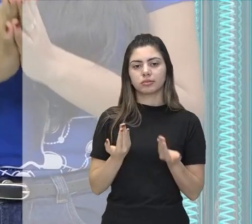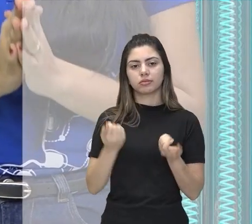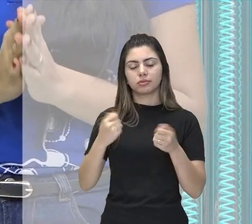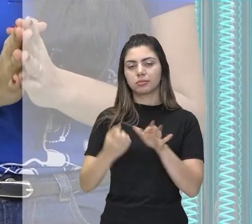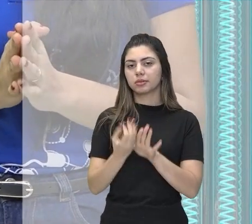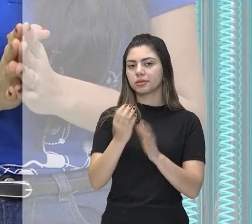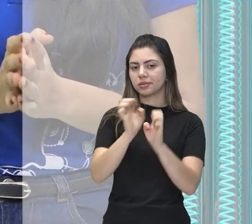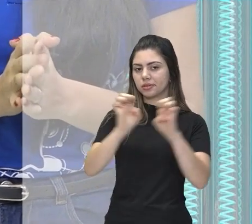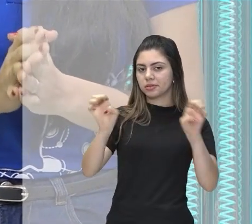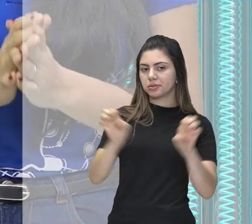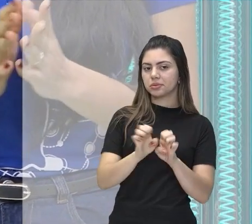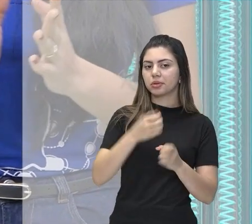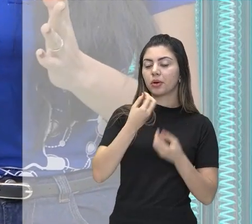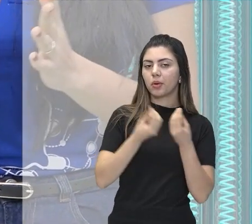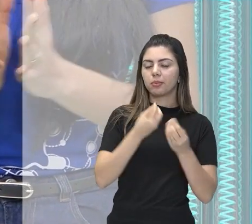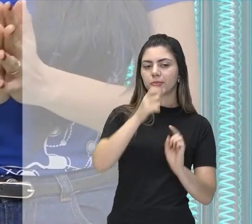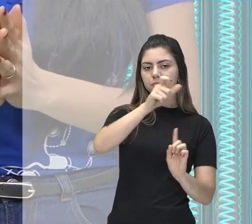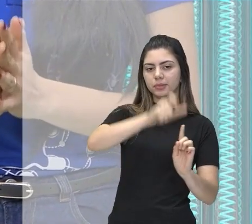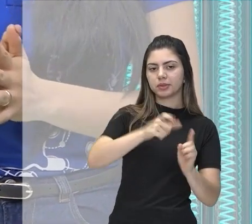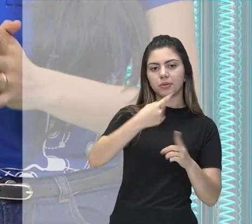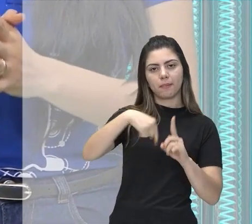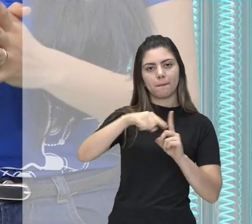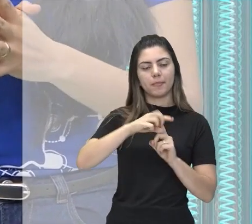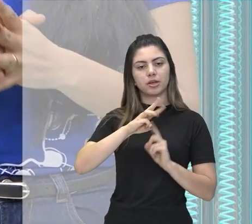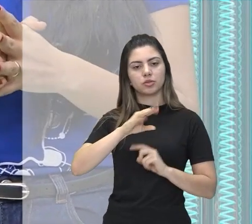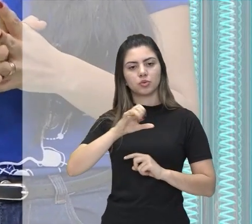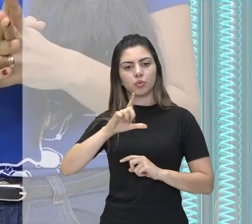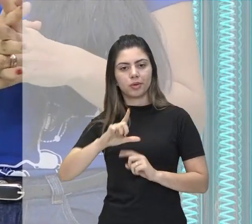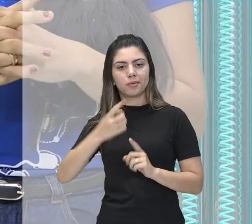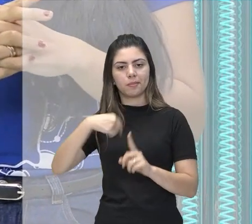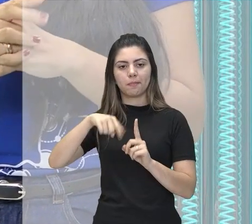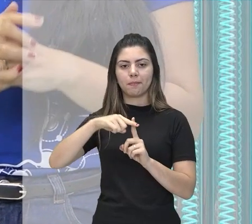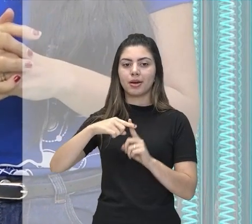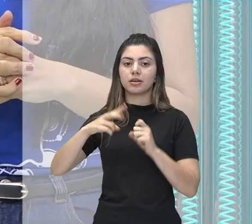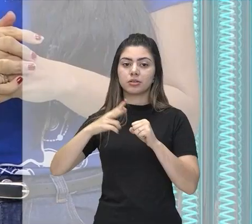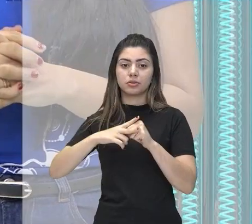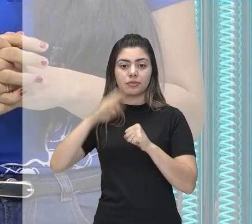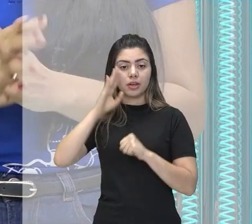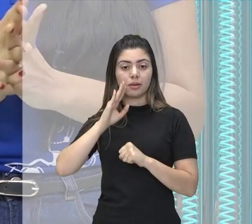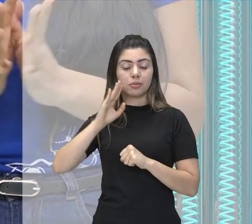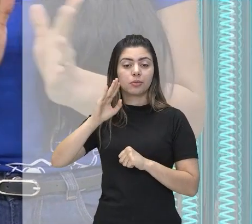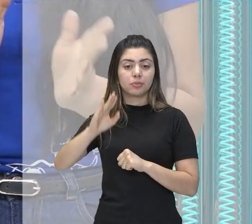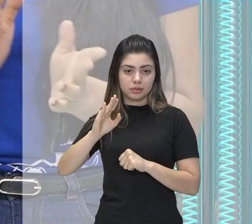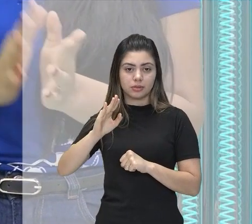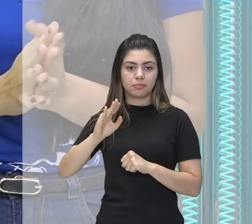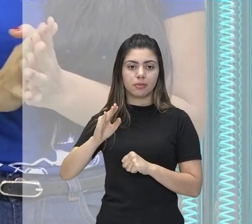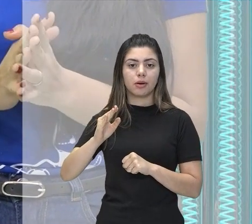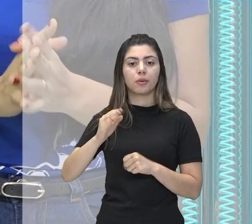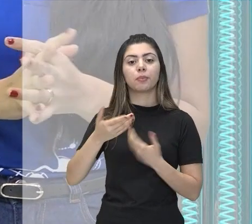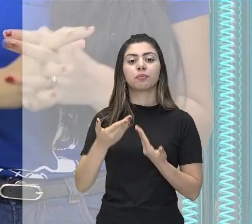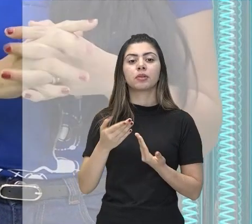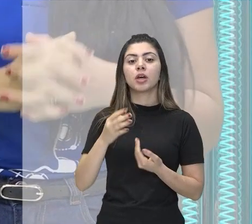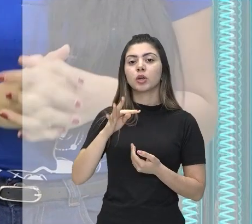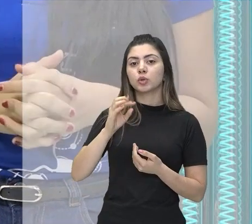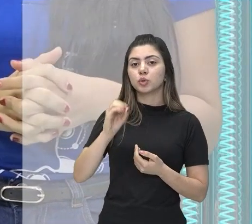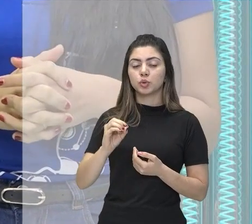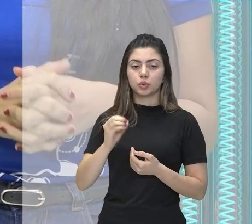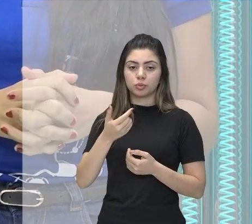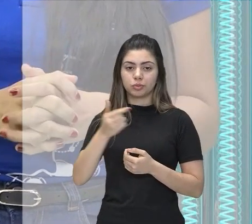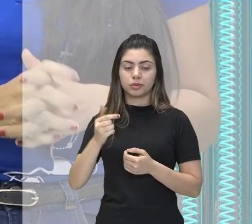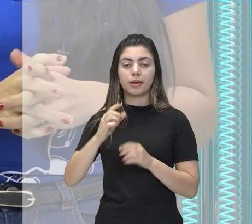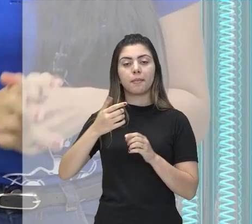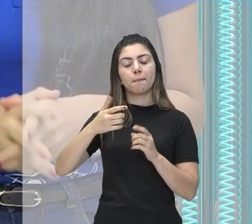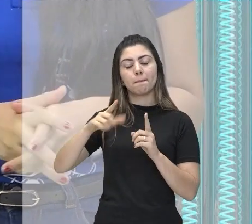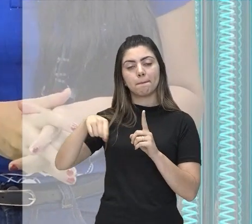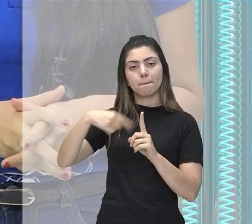estrutura, sujeito, mais will, mais verbo principal no infinitivo, sem o to e o